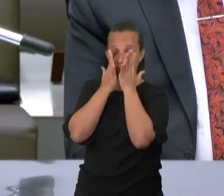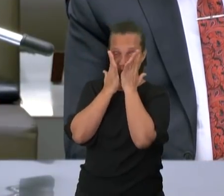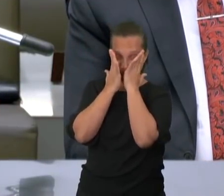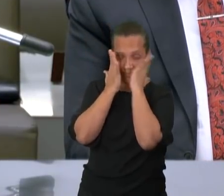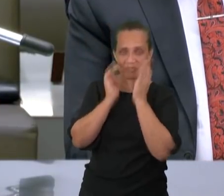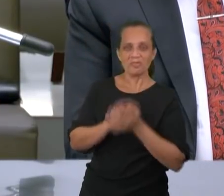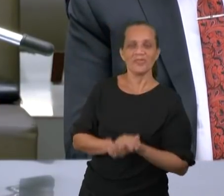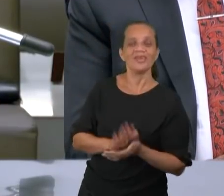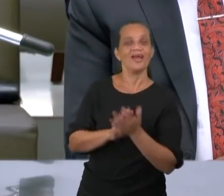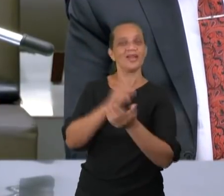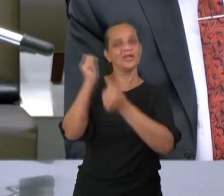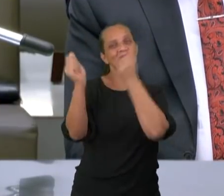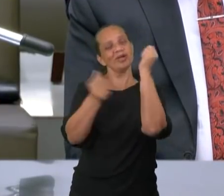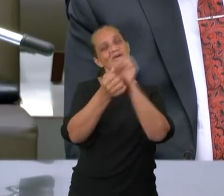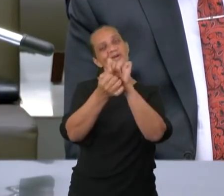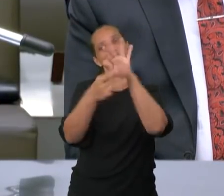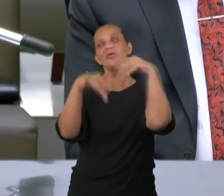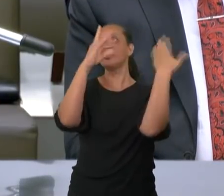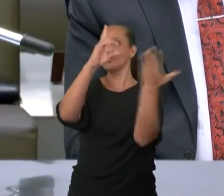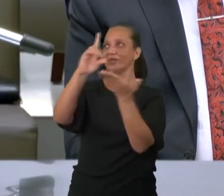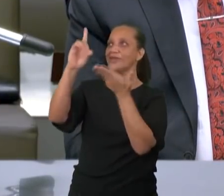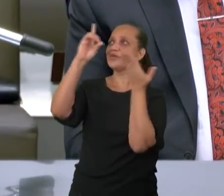Aleluia. Glória a Deus.